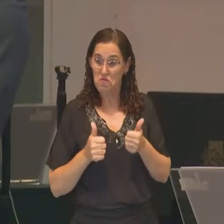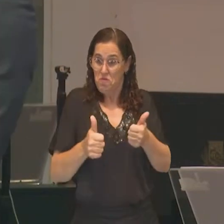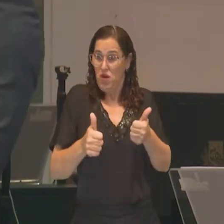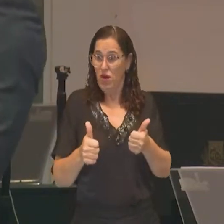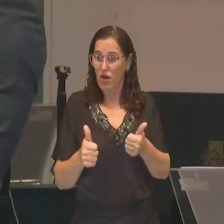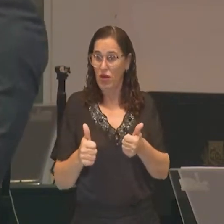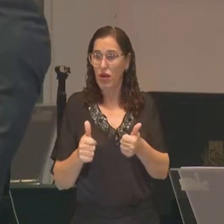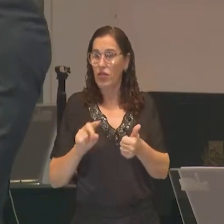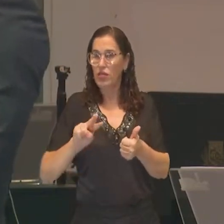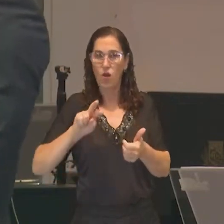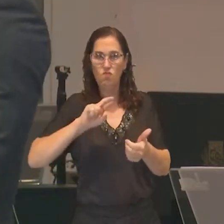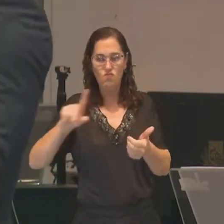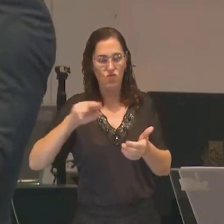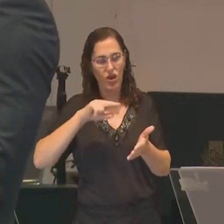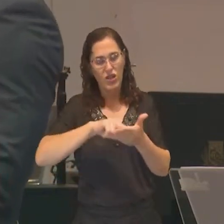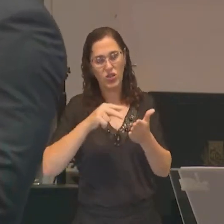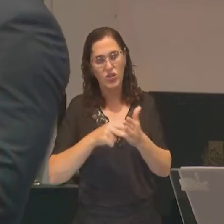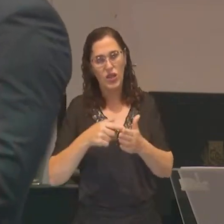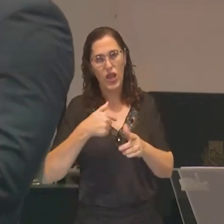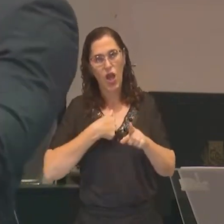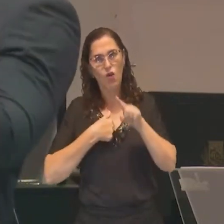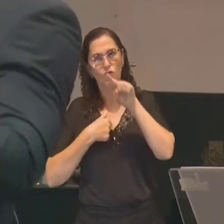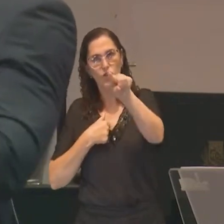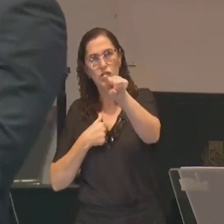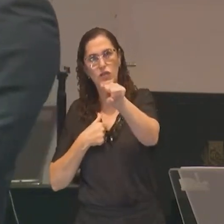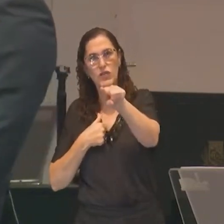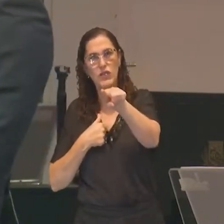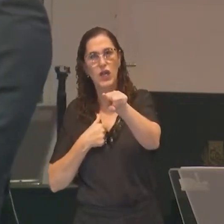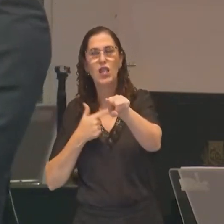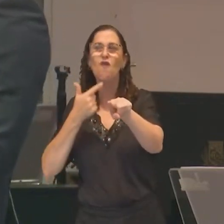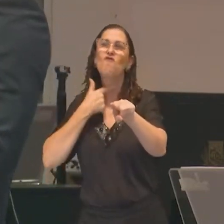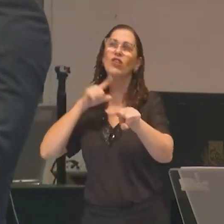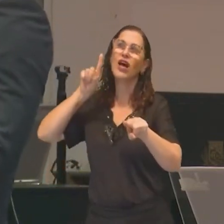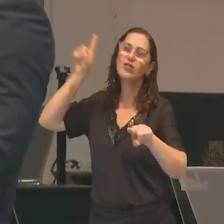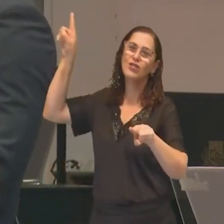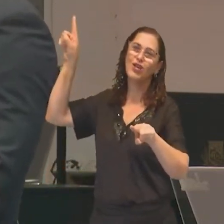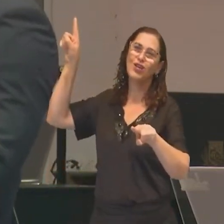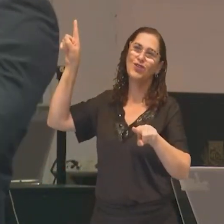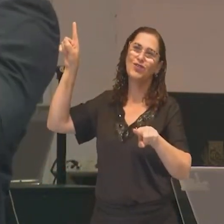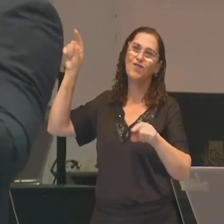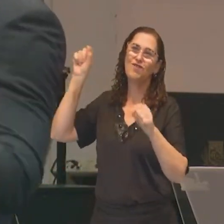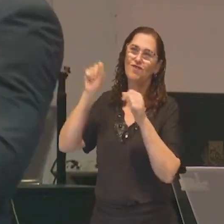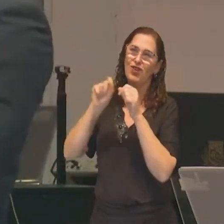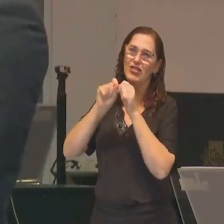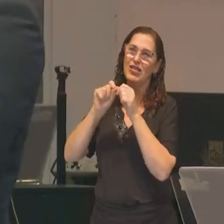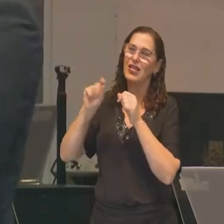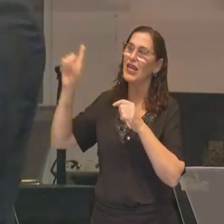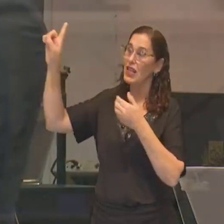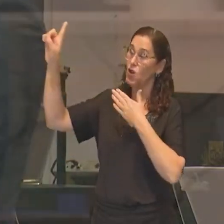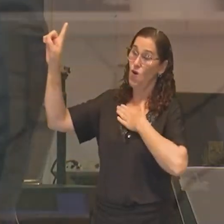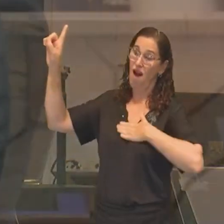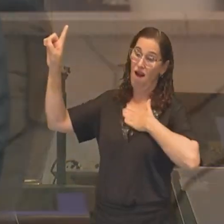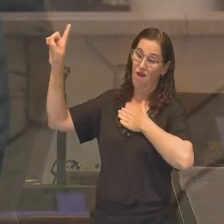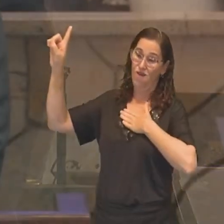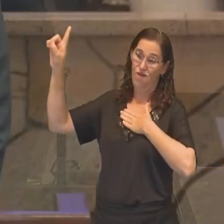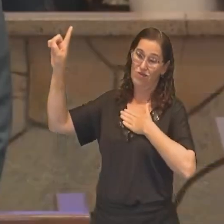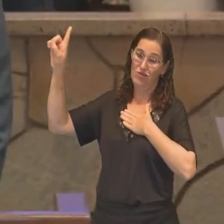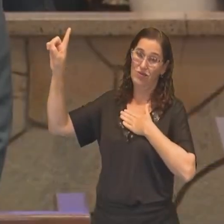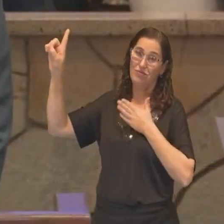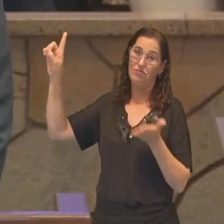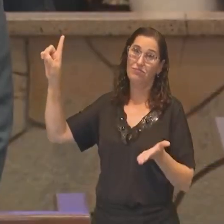não significa que eu e você estejamos no centro da vontade de Deus, fazendo aquilo que agrada o coração de